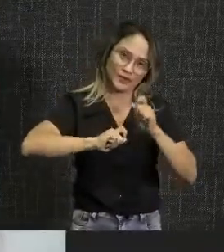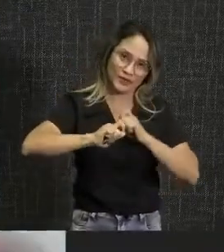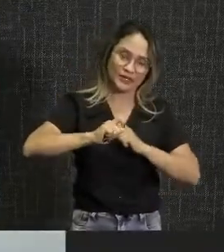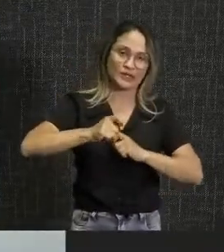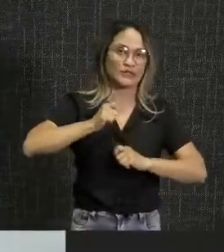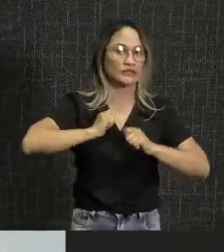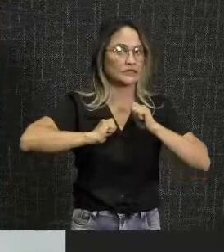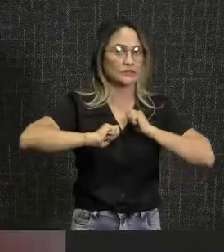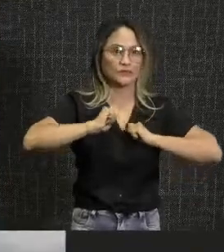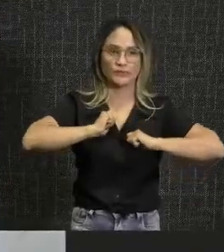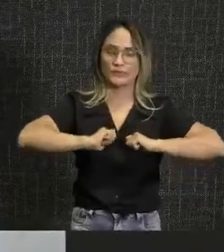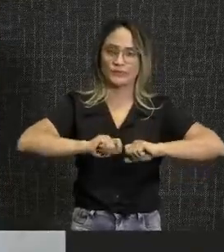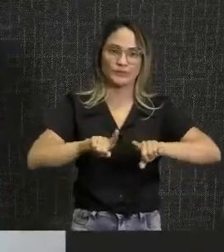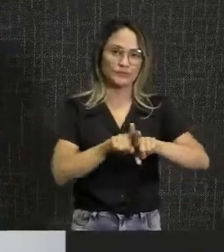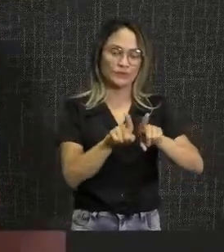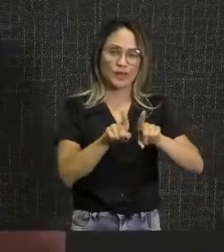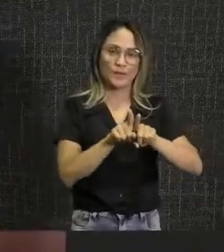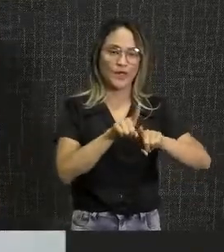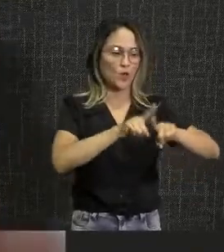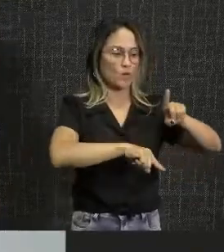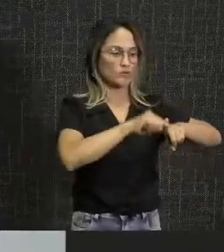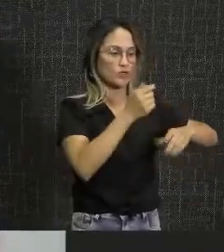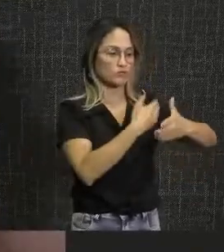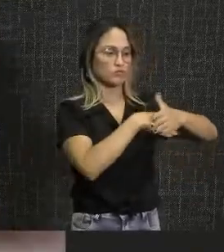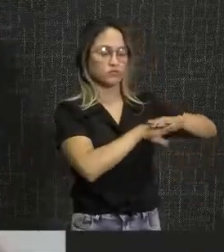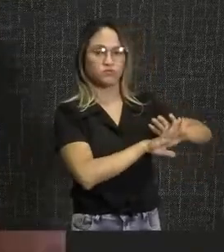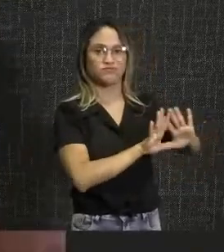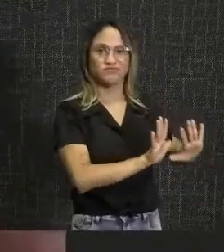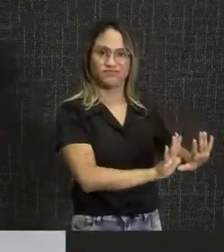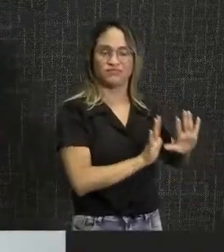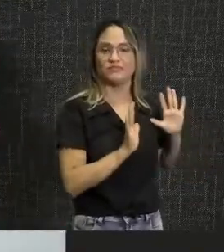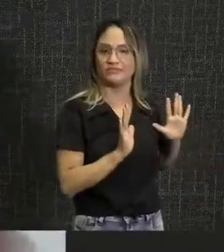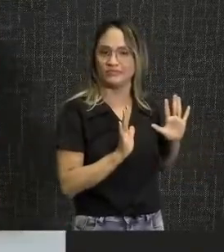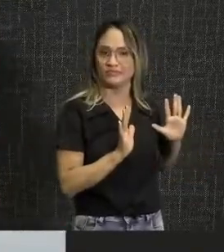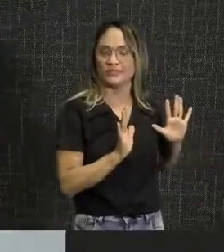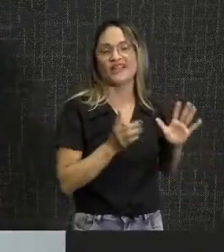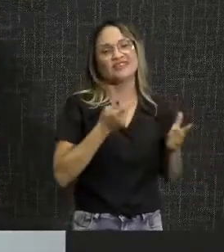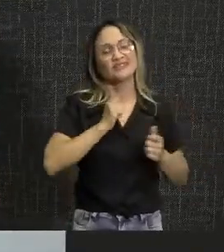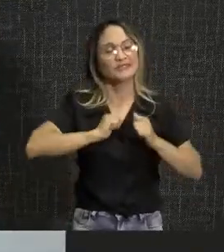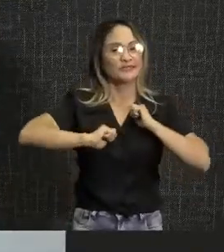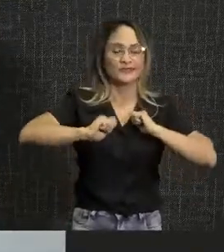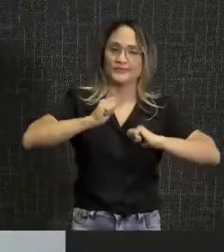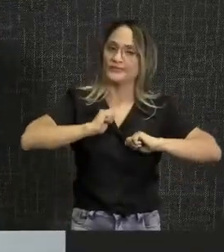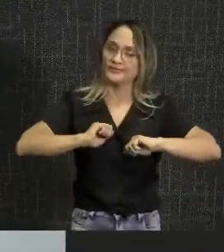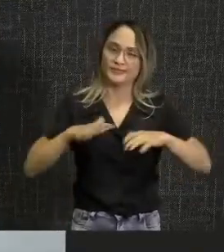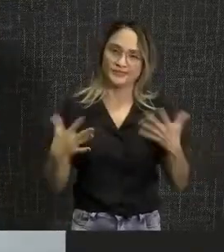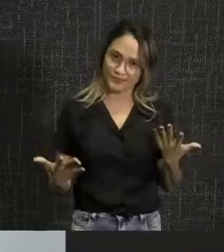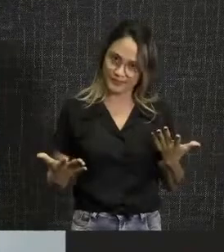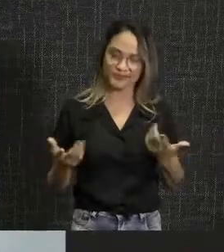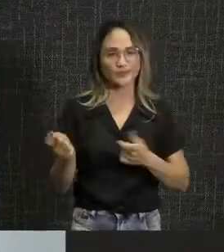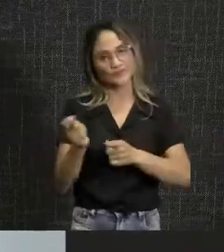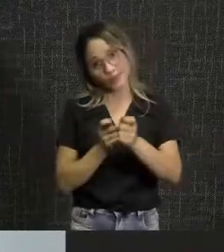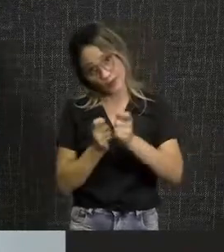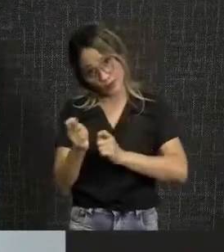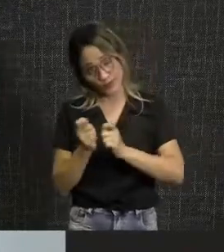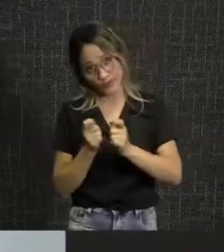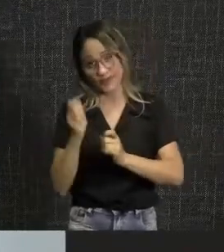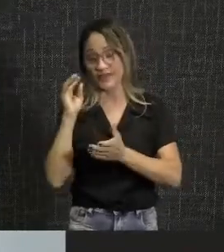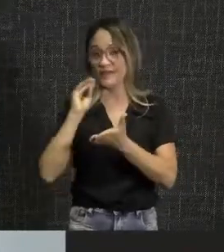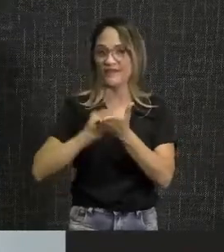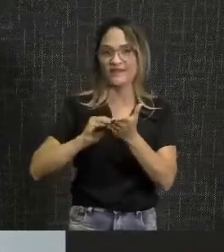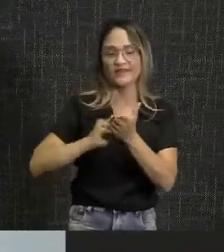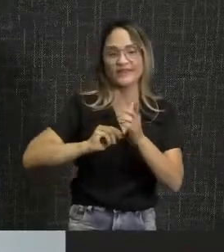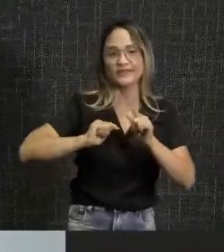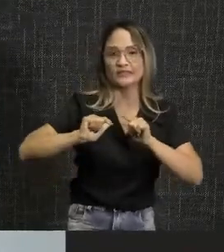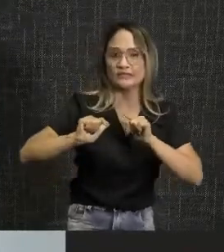lá o estoque indesejado, né? Não é um estoque estratégico, aí equivale na economia estar numa situação de desemprego